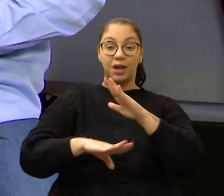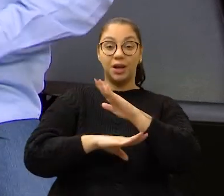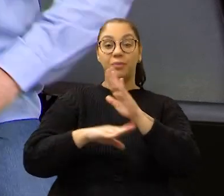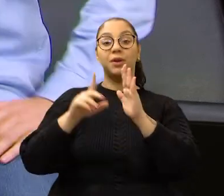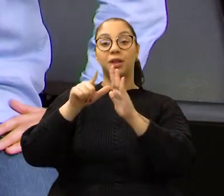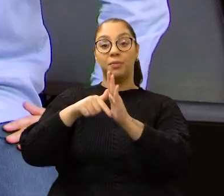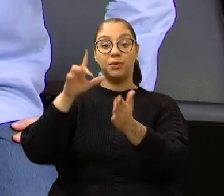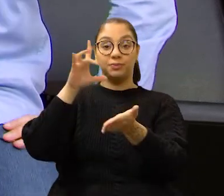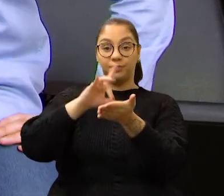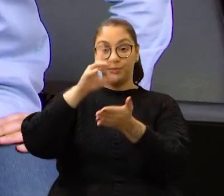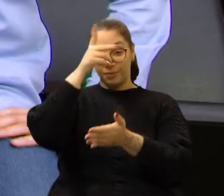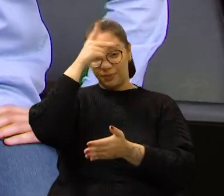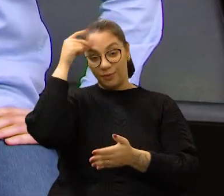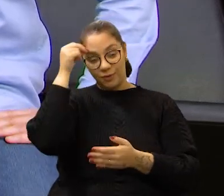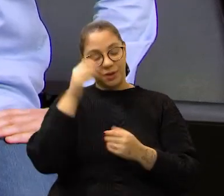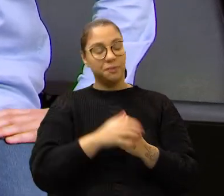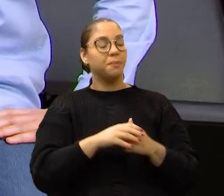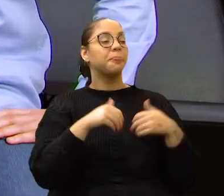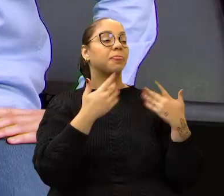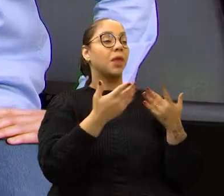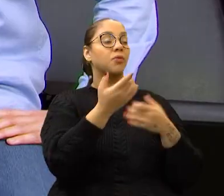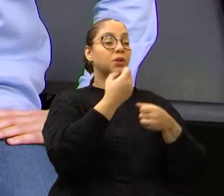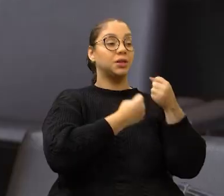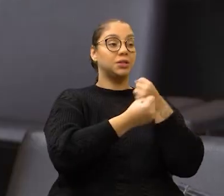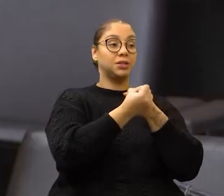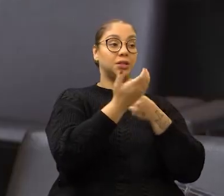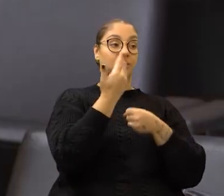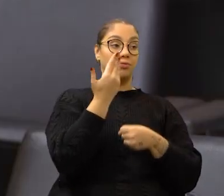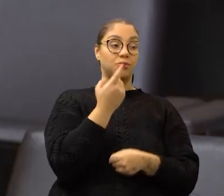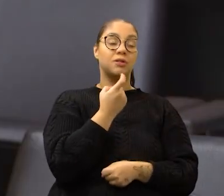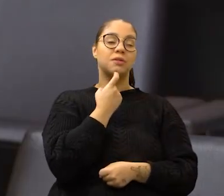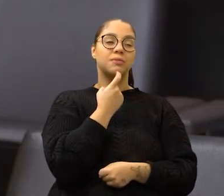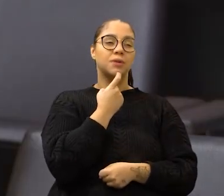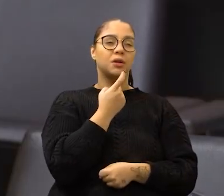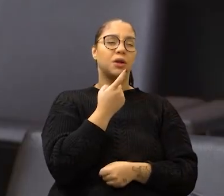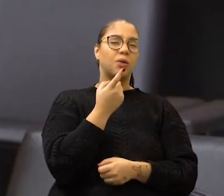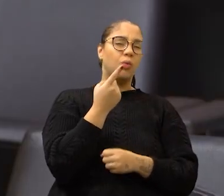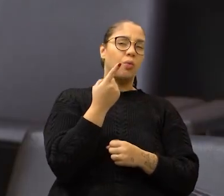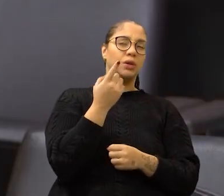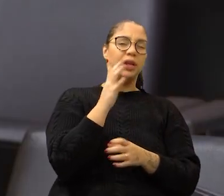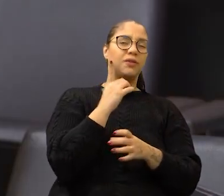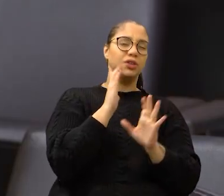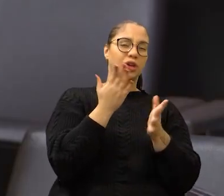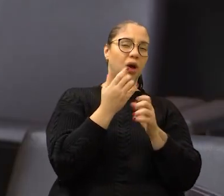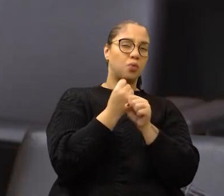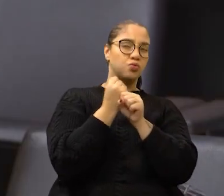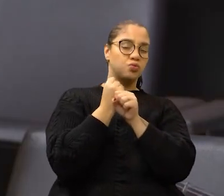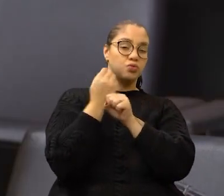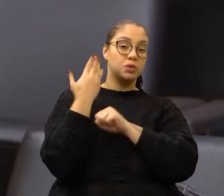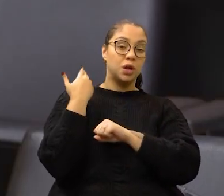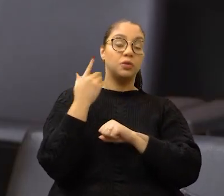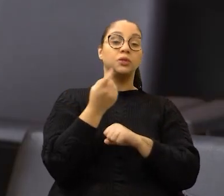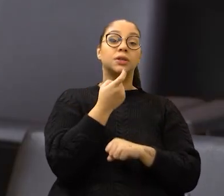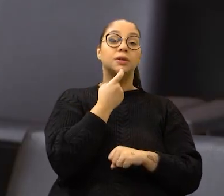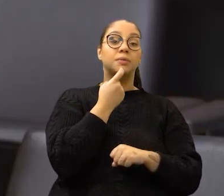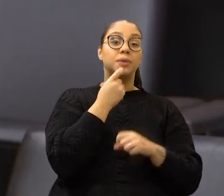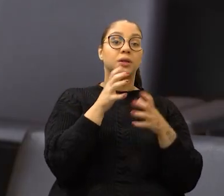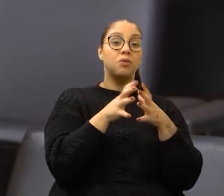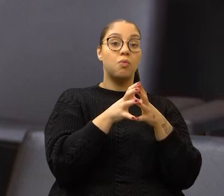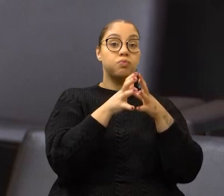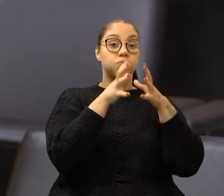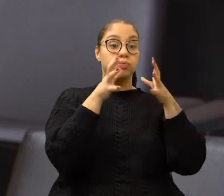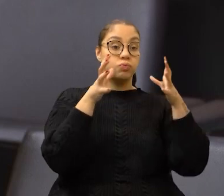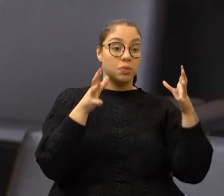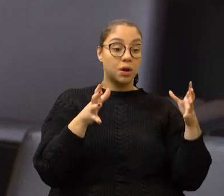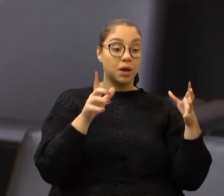depois ser sancionado? Então, nesse último ano, Campinas teve, não no último ano, mas nos últimos anos, Campinas vem crescendo no